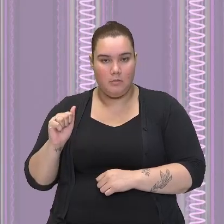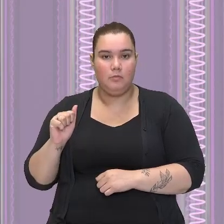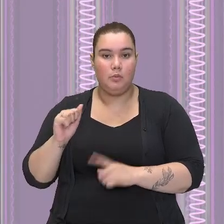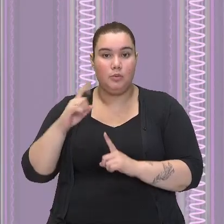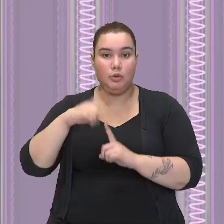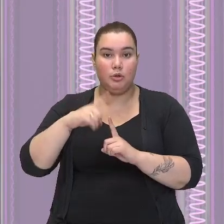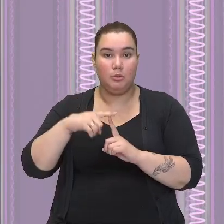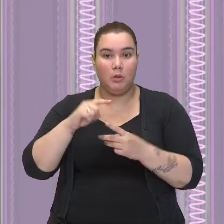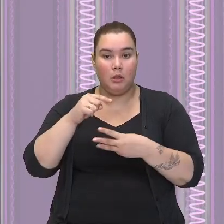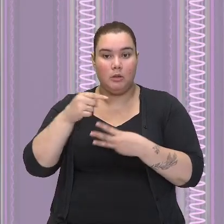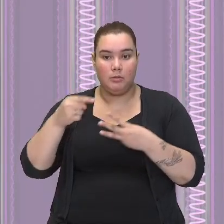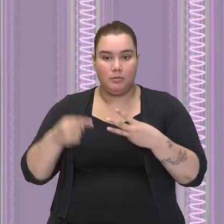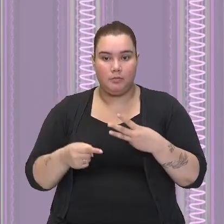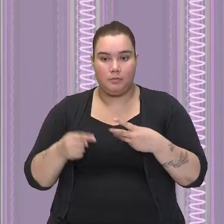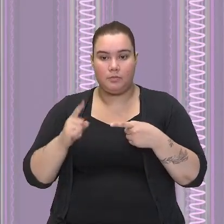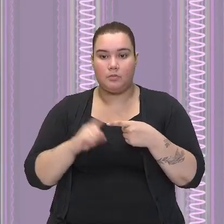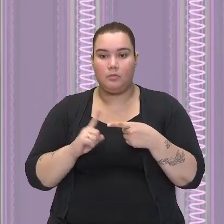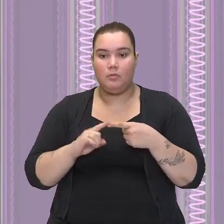translação,